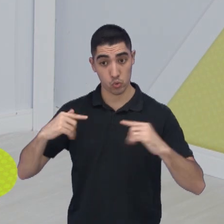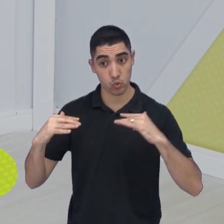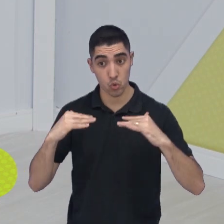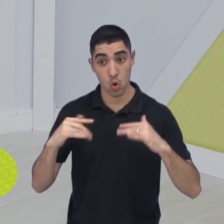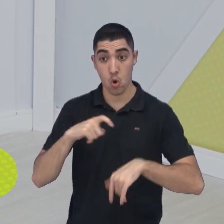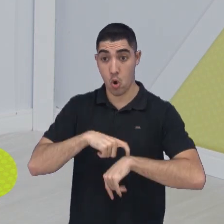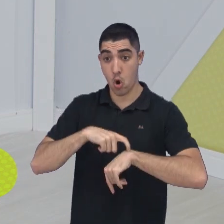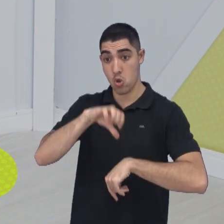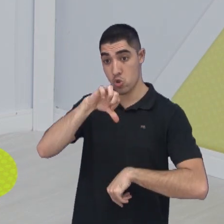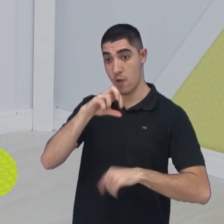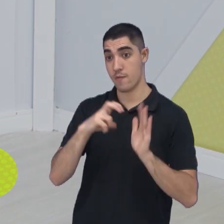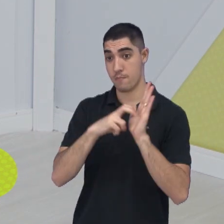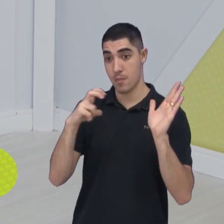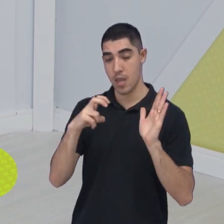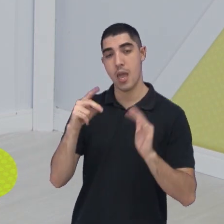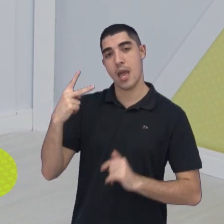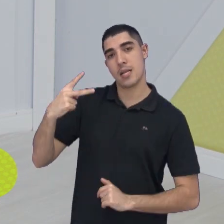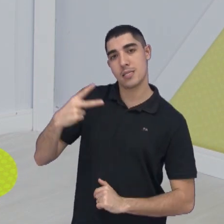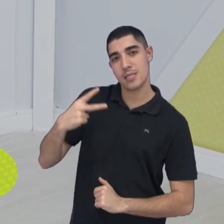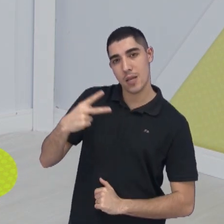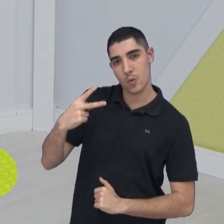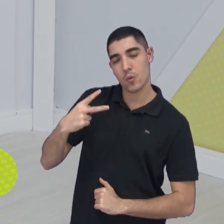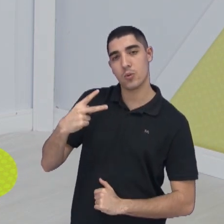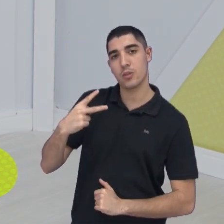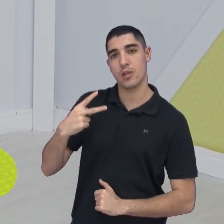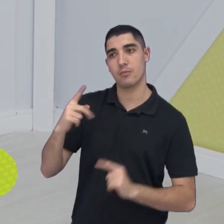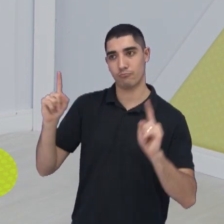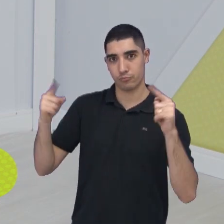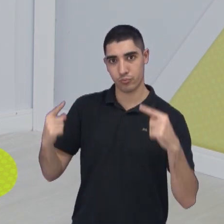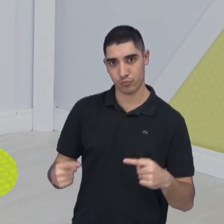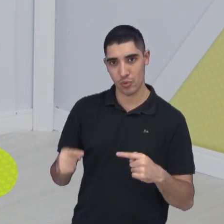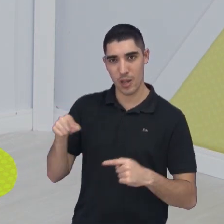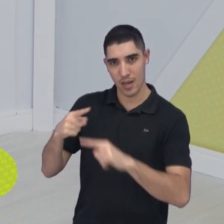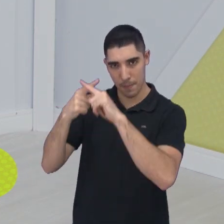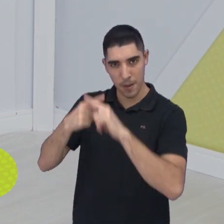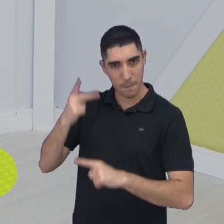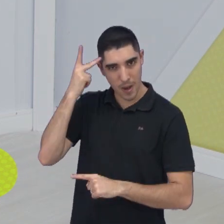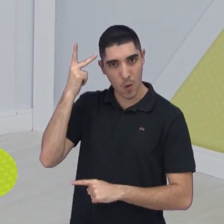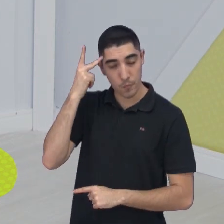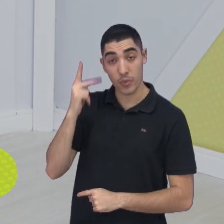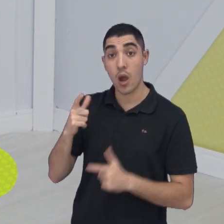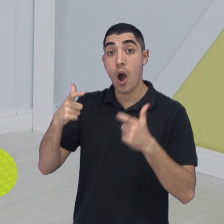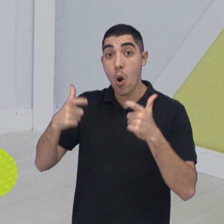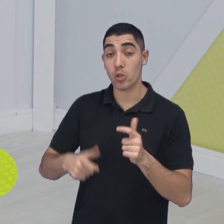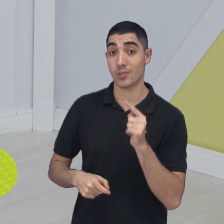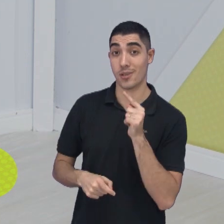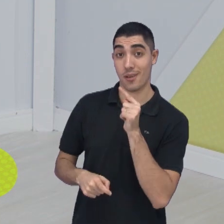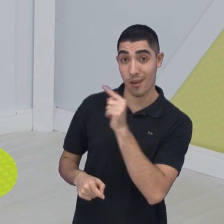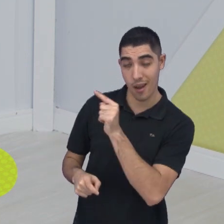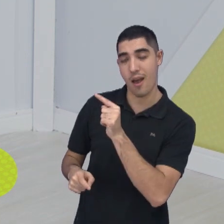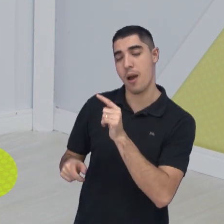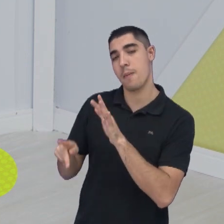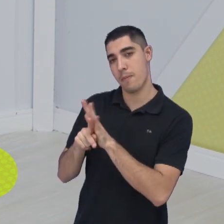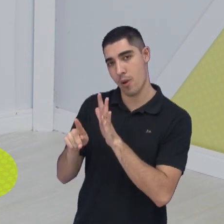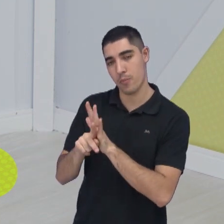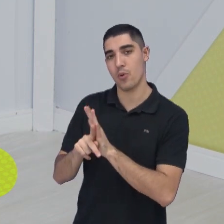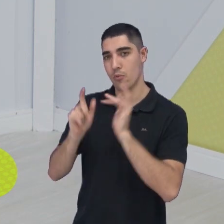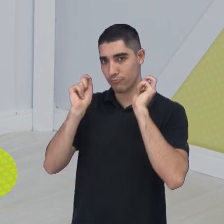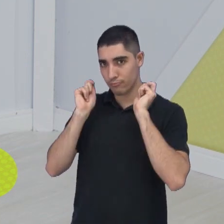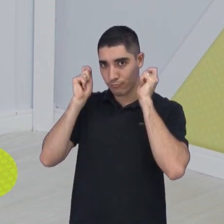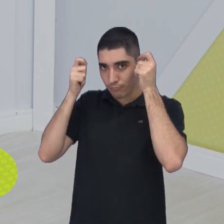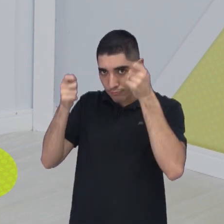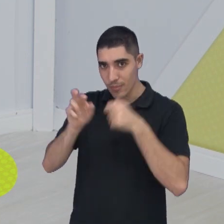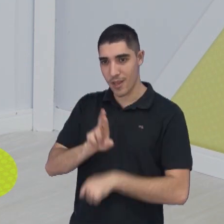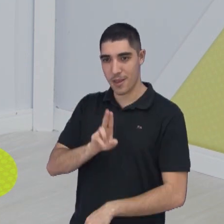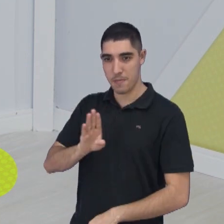manhã pela segunda rodada do Campeonato Paulista da categoria, no CT do Red Bull Bragantino contra os donos da casa. Na estreia, você